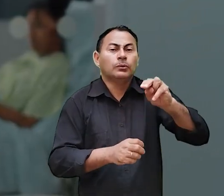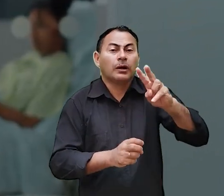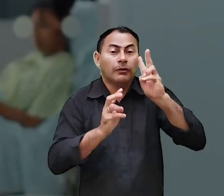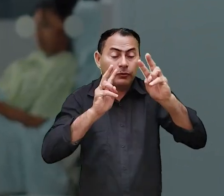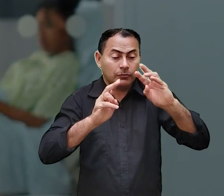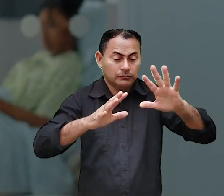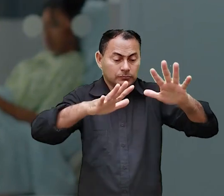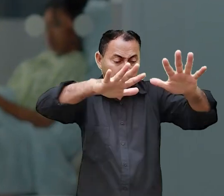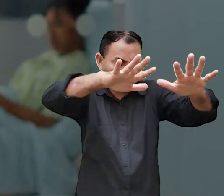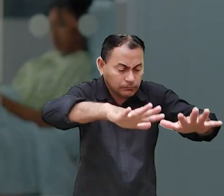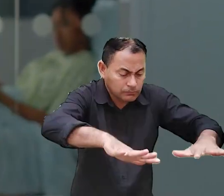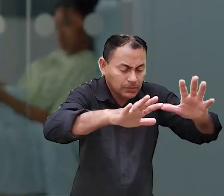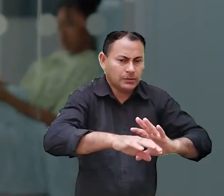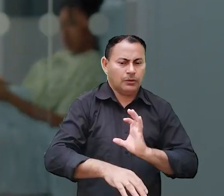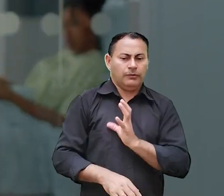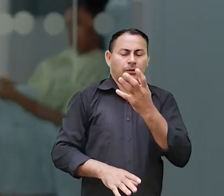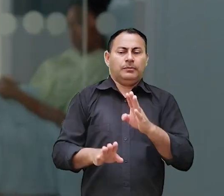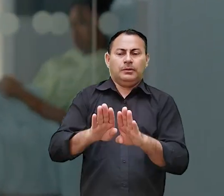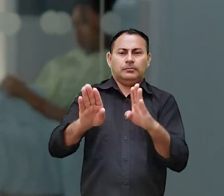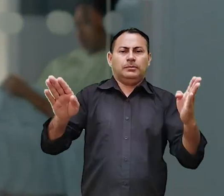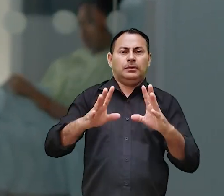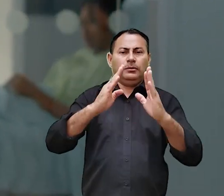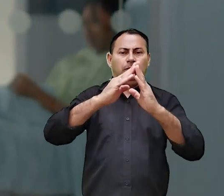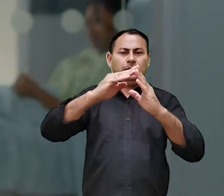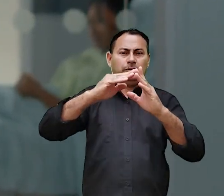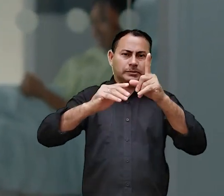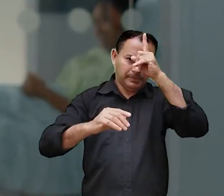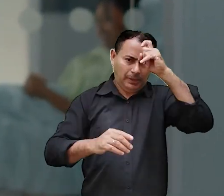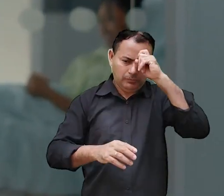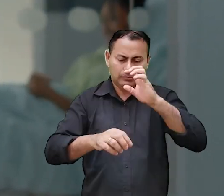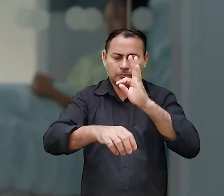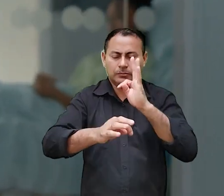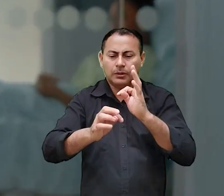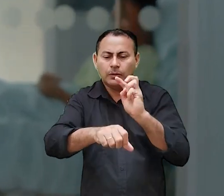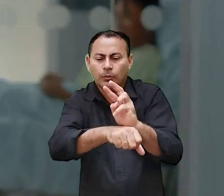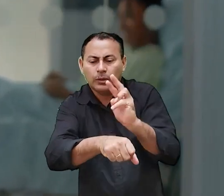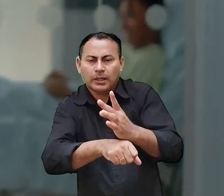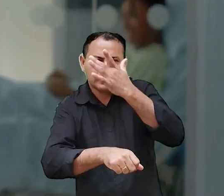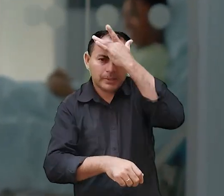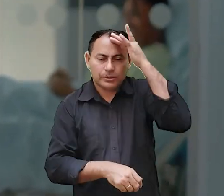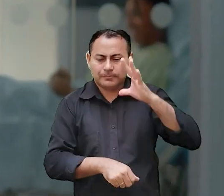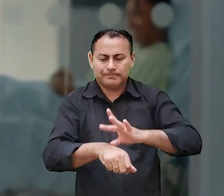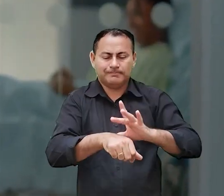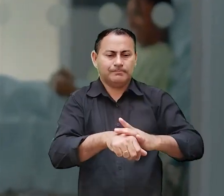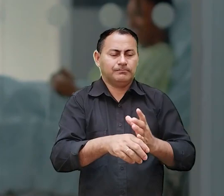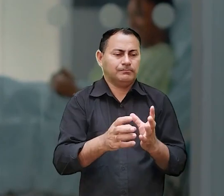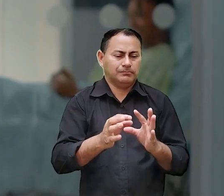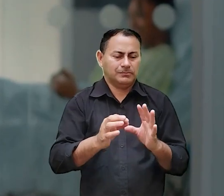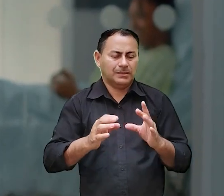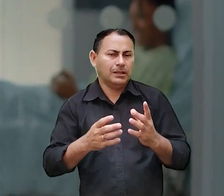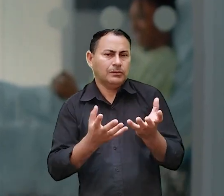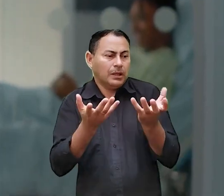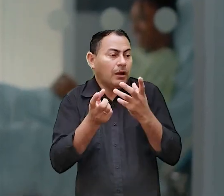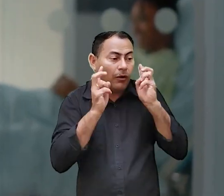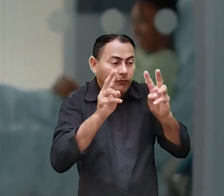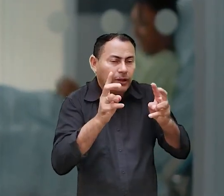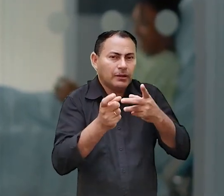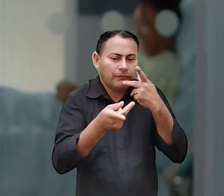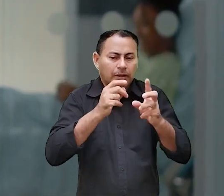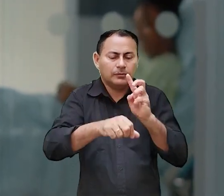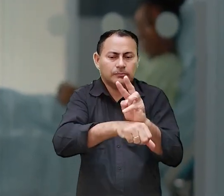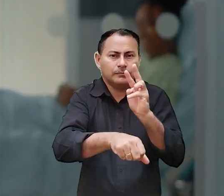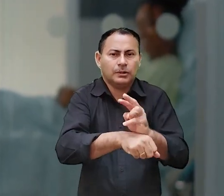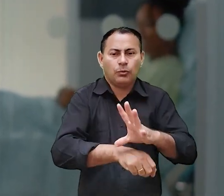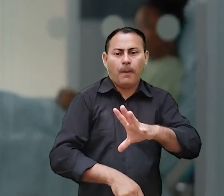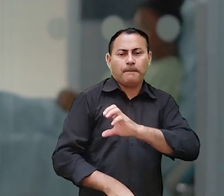converter mas quando eles abrem os portões daquele hospital e tratam daquelas pessoas que não os querem ouvir eles dizem que